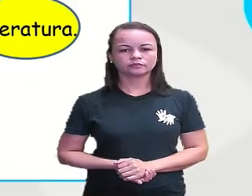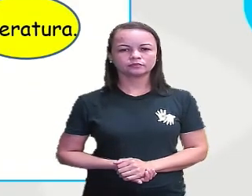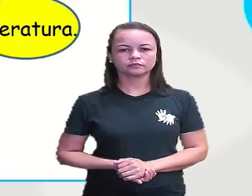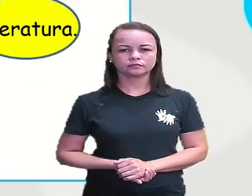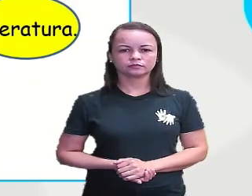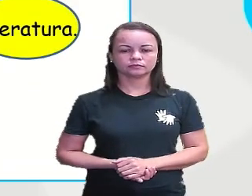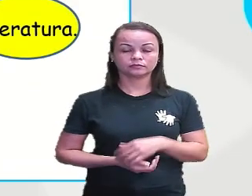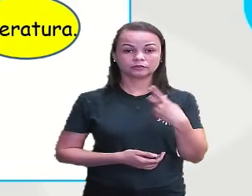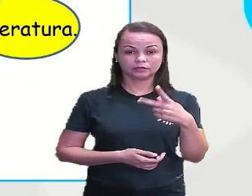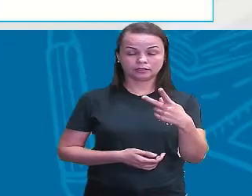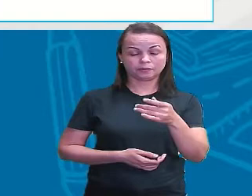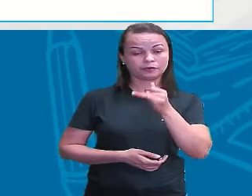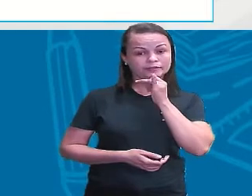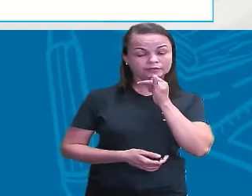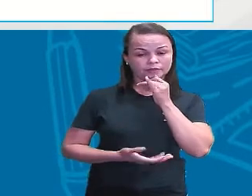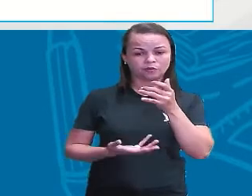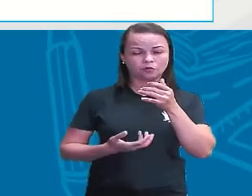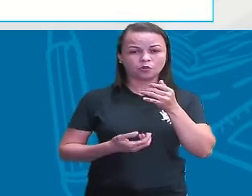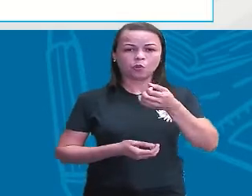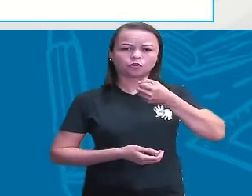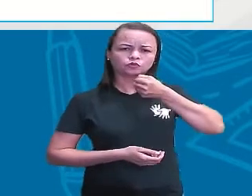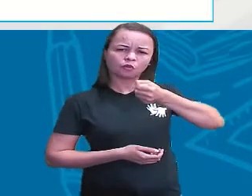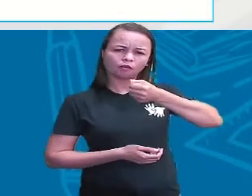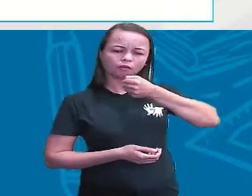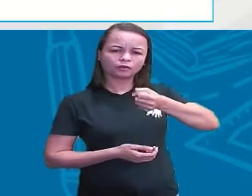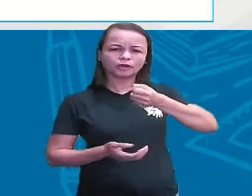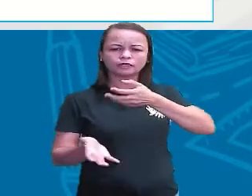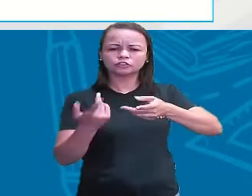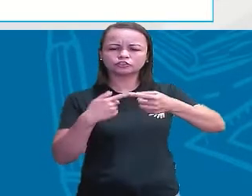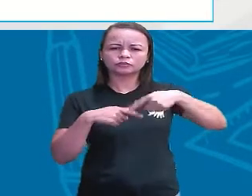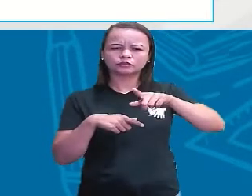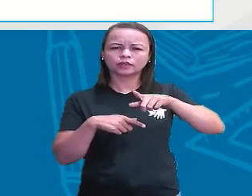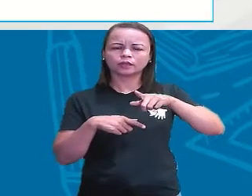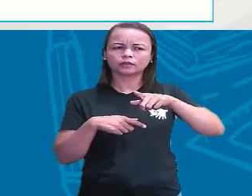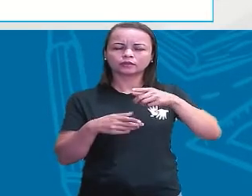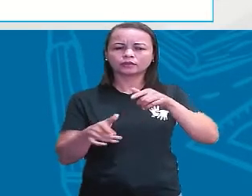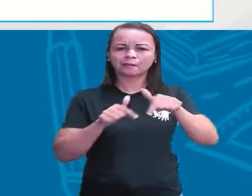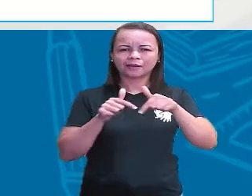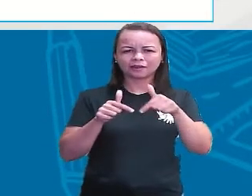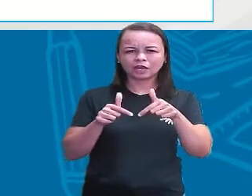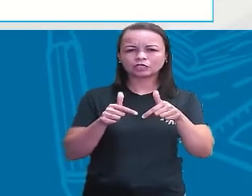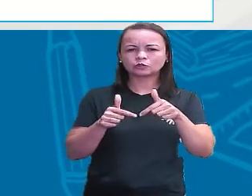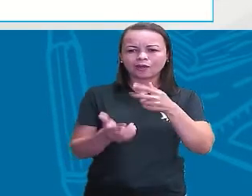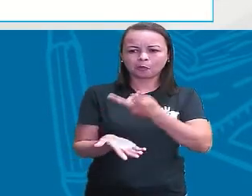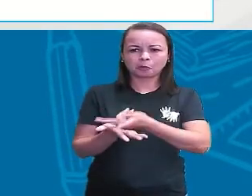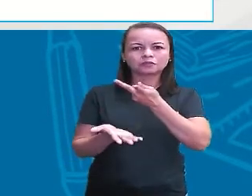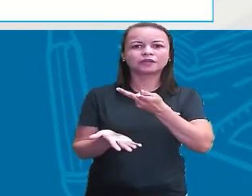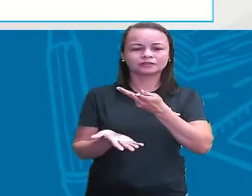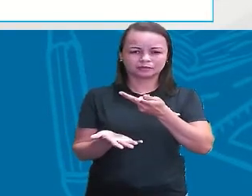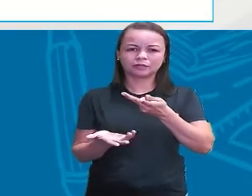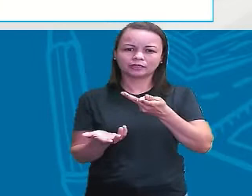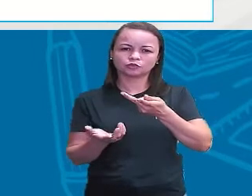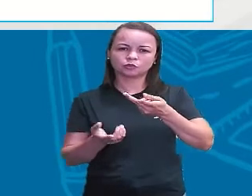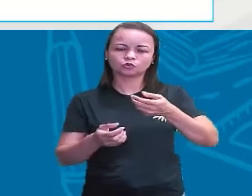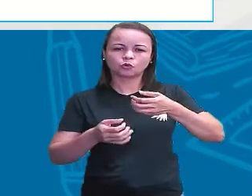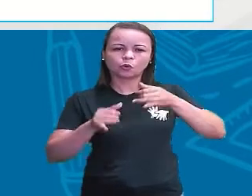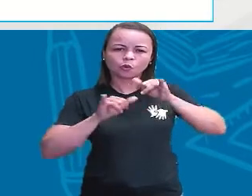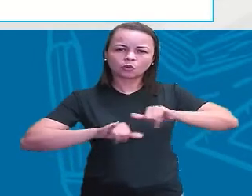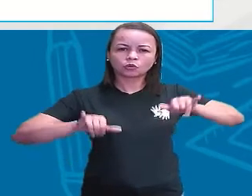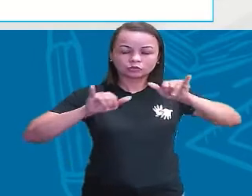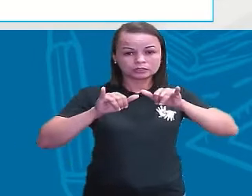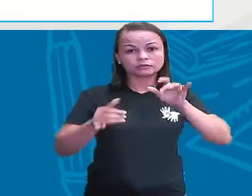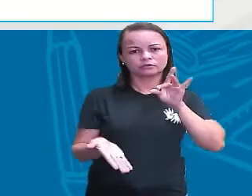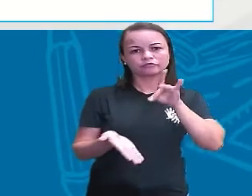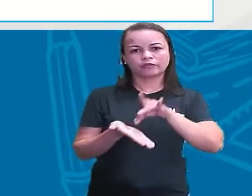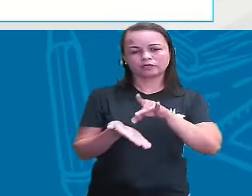E aí, ó, por exemplo, o jornalismo ele vai estar ali trabalhando com fatos, né? Com notícias, né? Com a